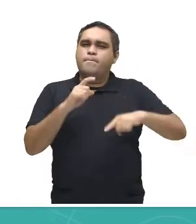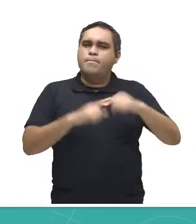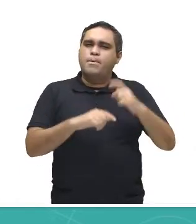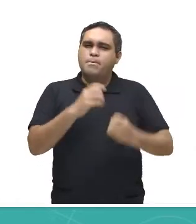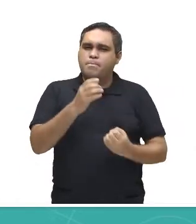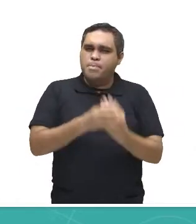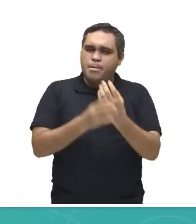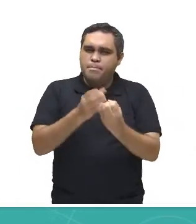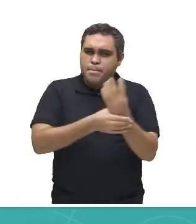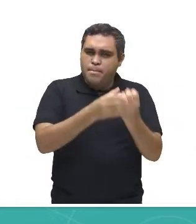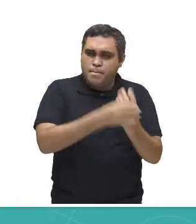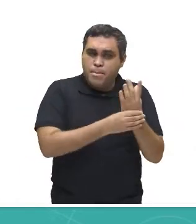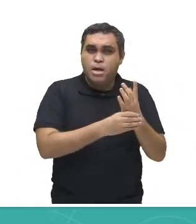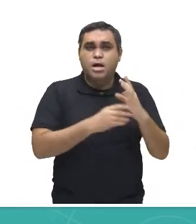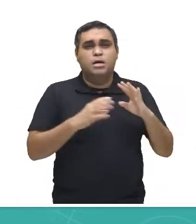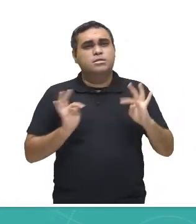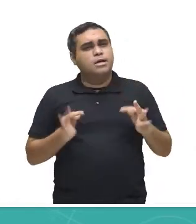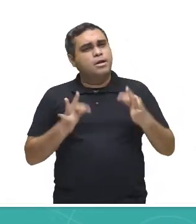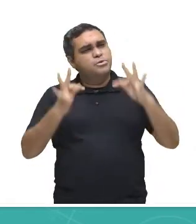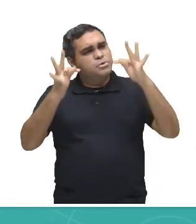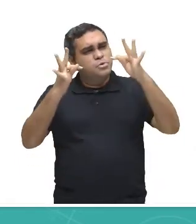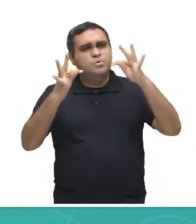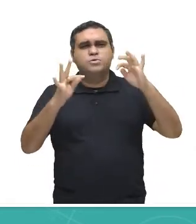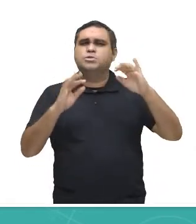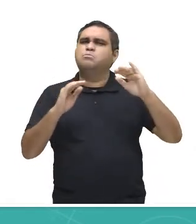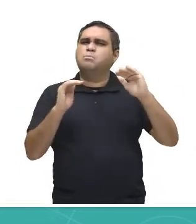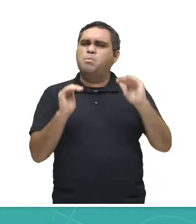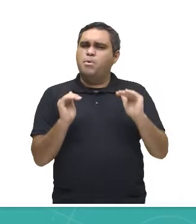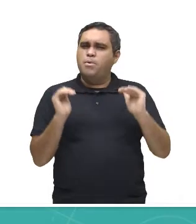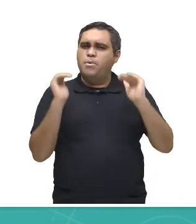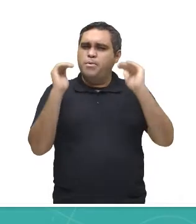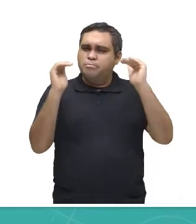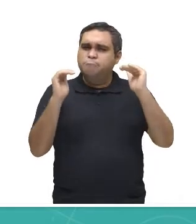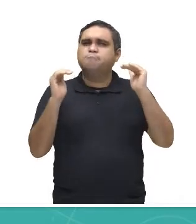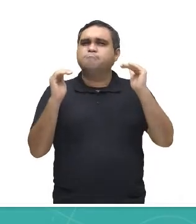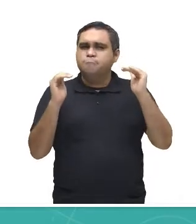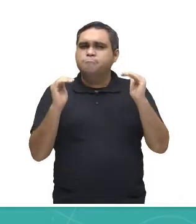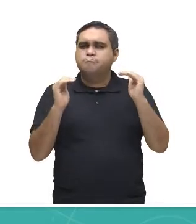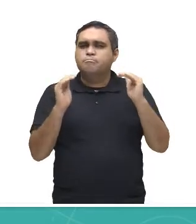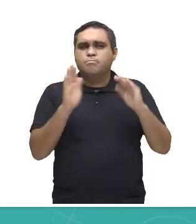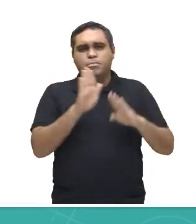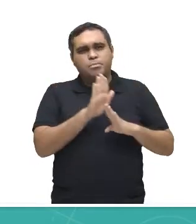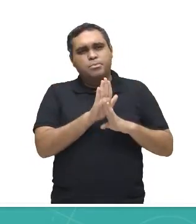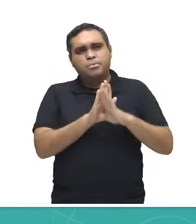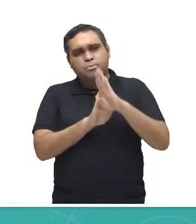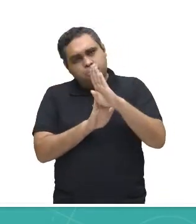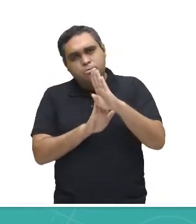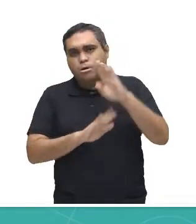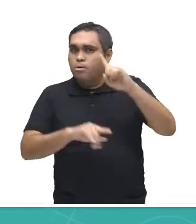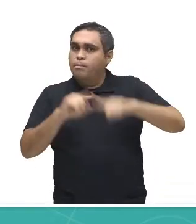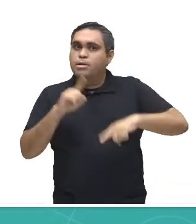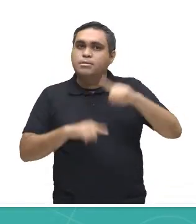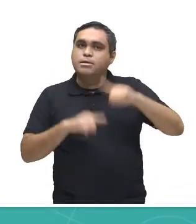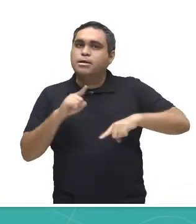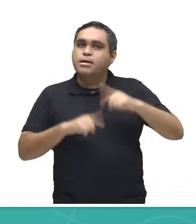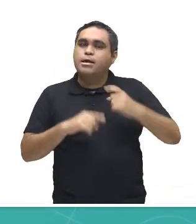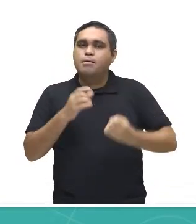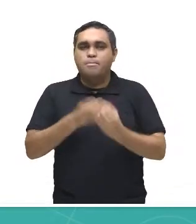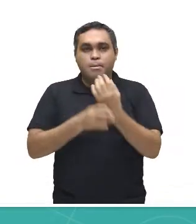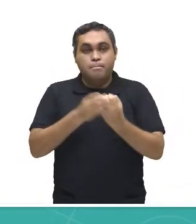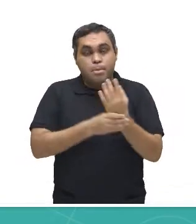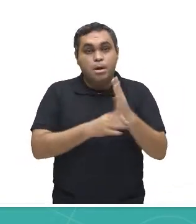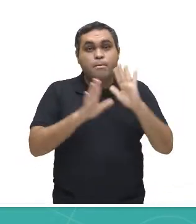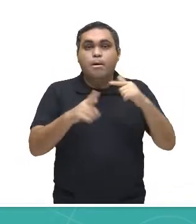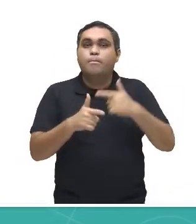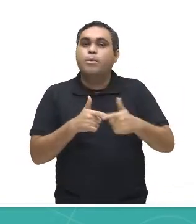a tecnologia está bombando, então elas conseguem produzir muitas mercadorias. Qual é o problema? Se